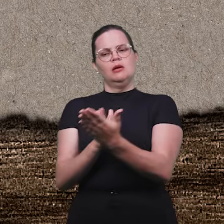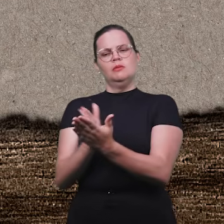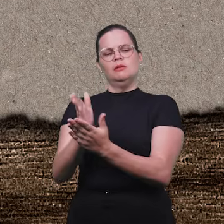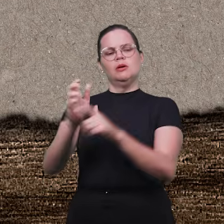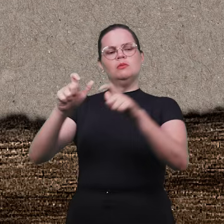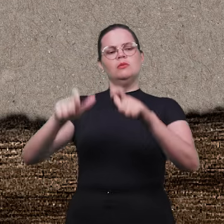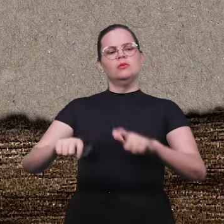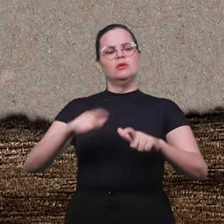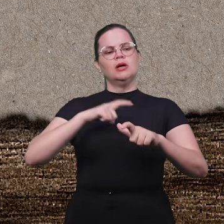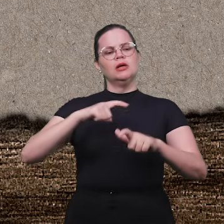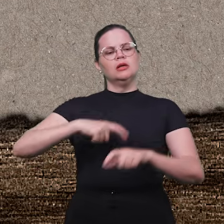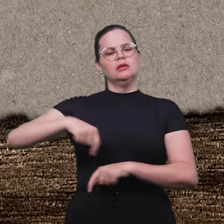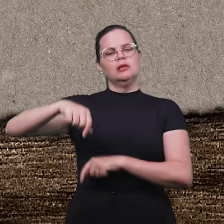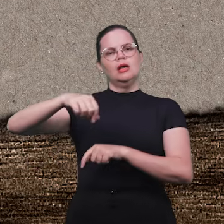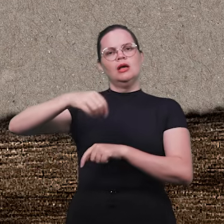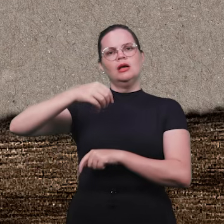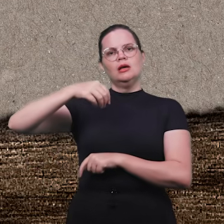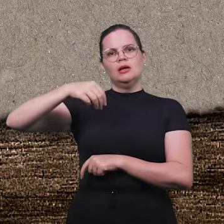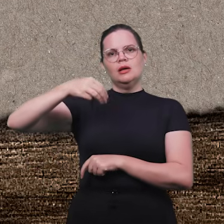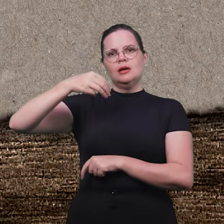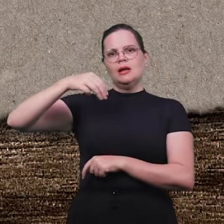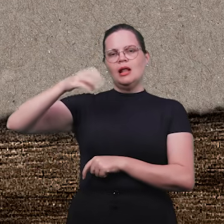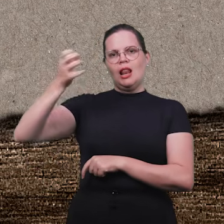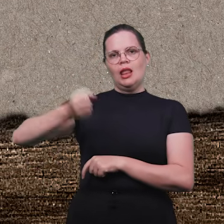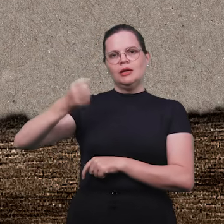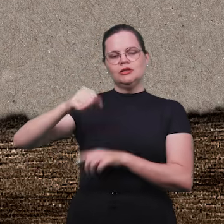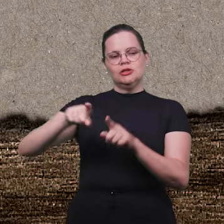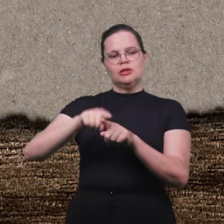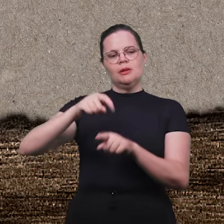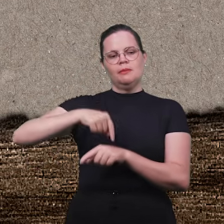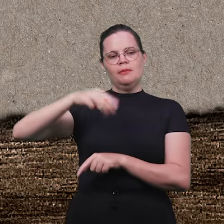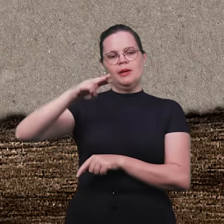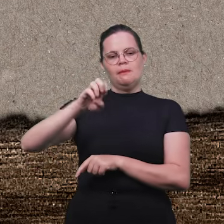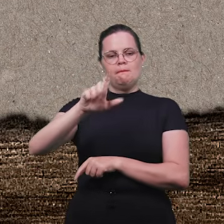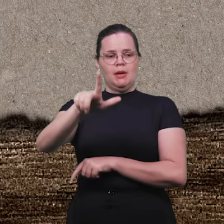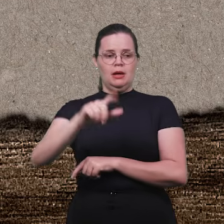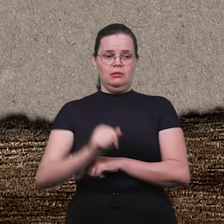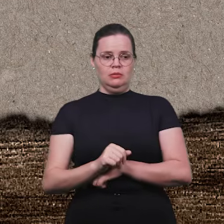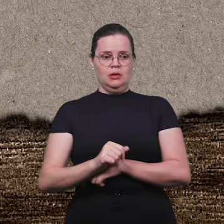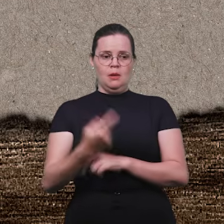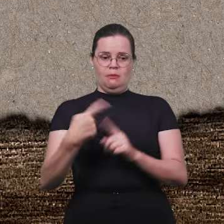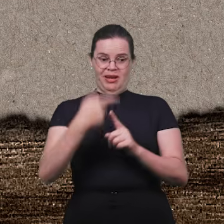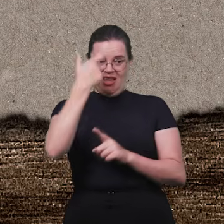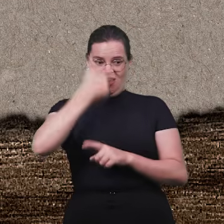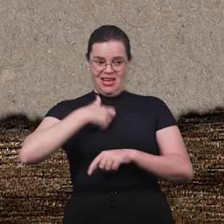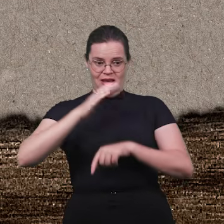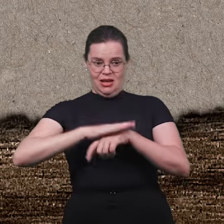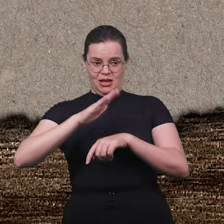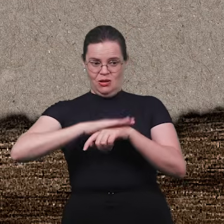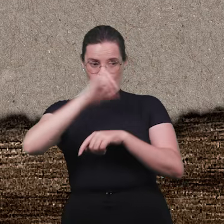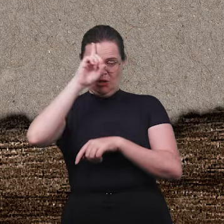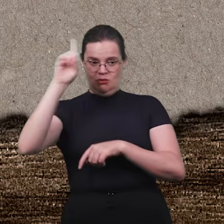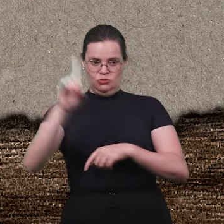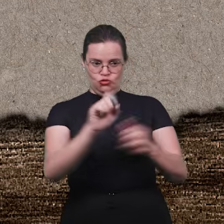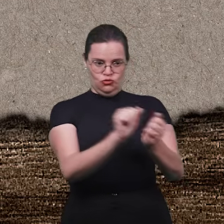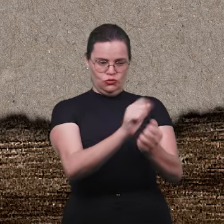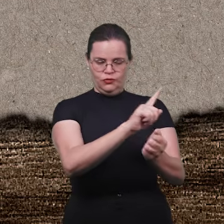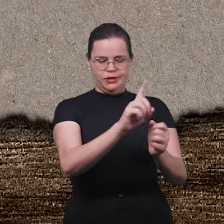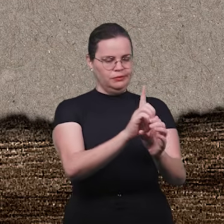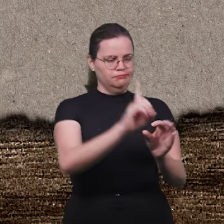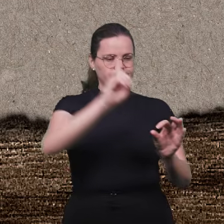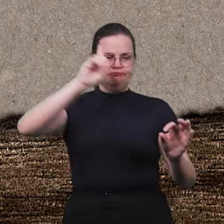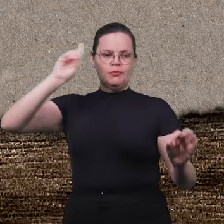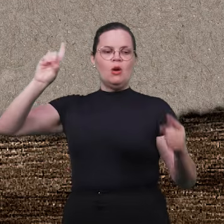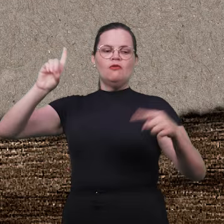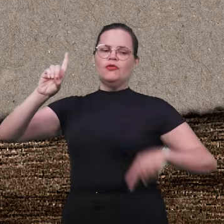mel, porque eu não subirei no meio de ti, porquanto és povo obstinado,